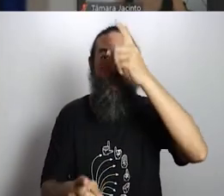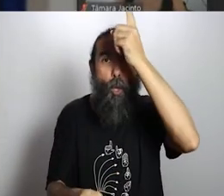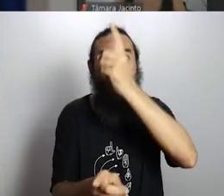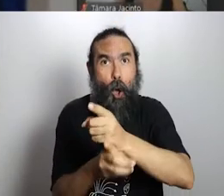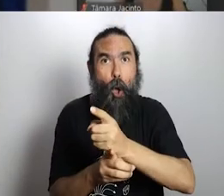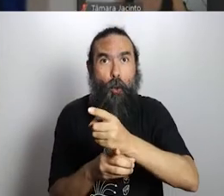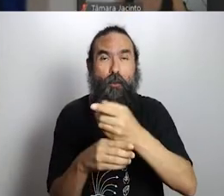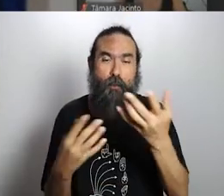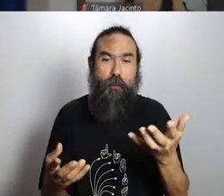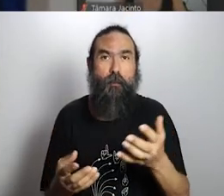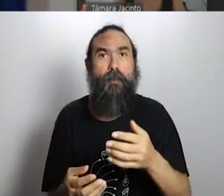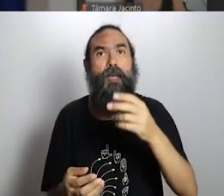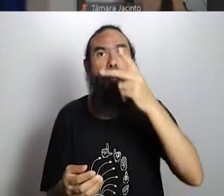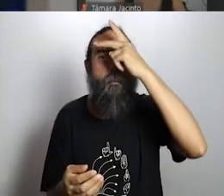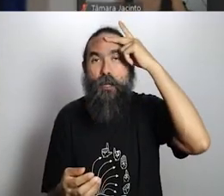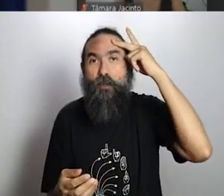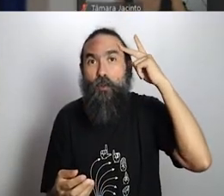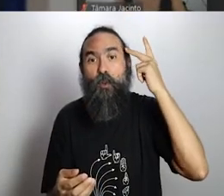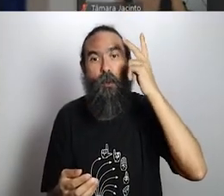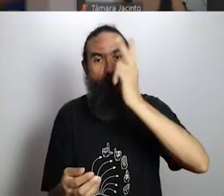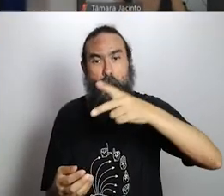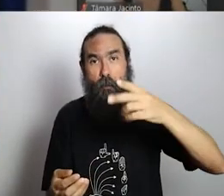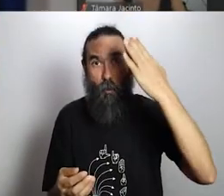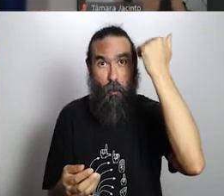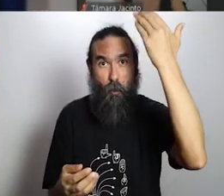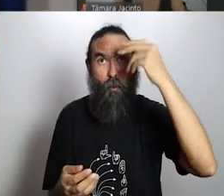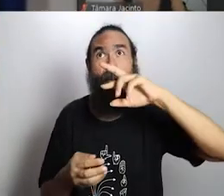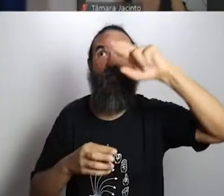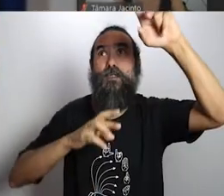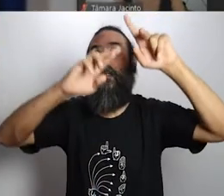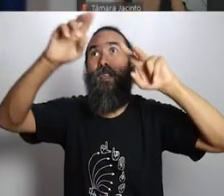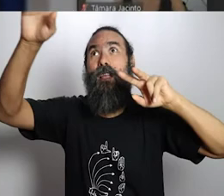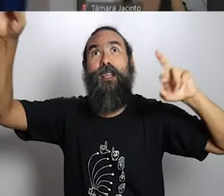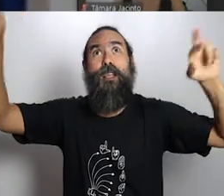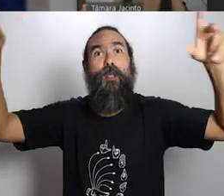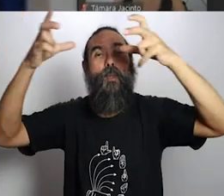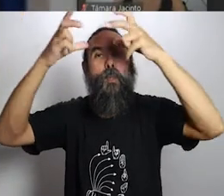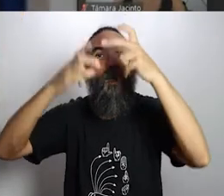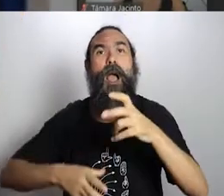com os outros mestres de regiões completamente diferentes,